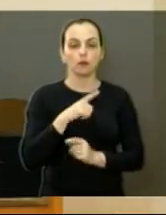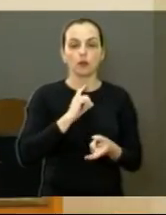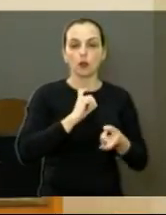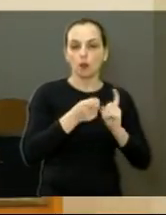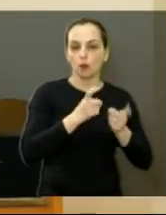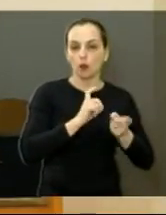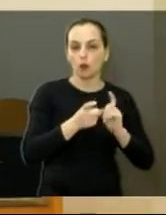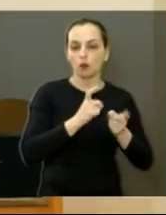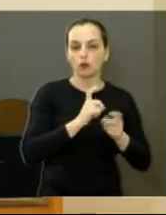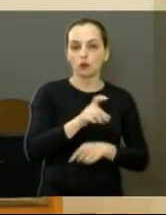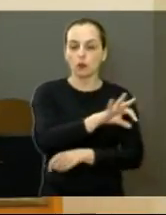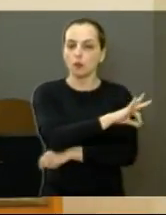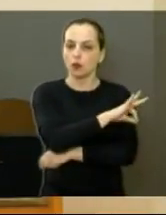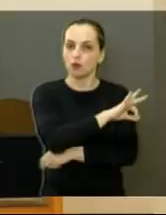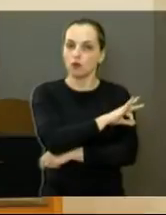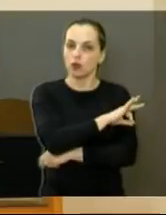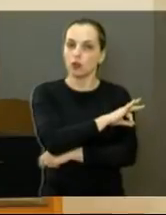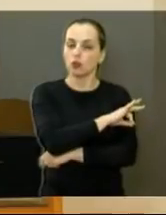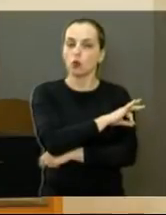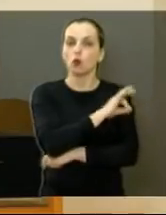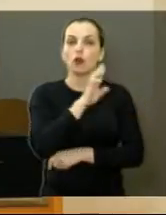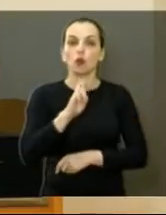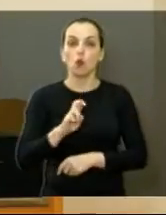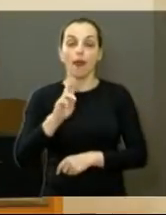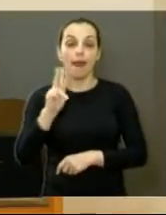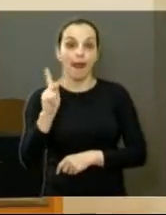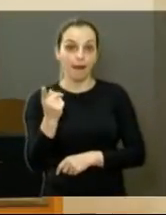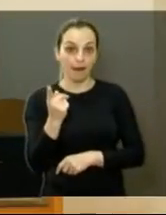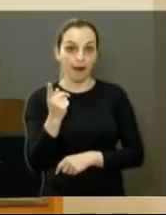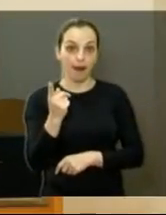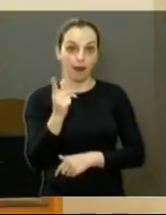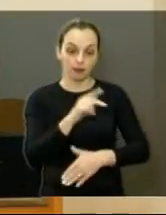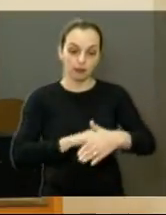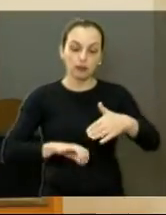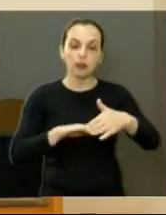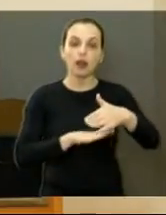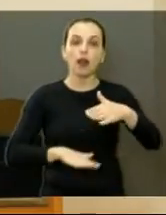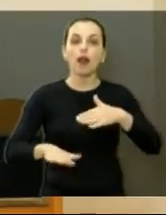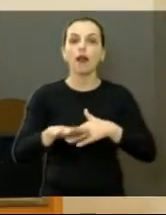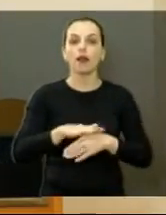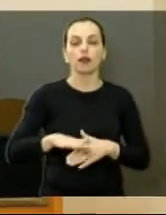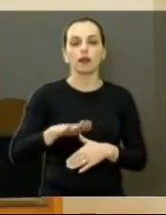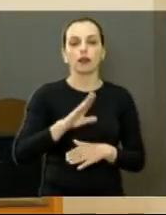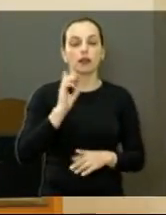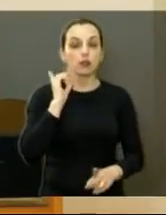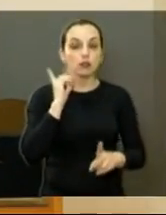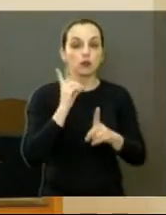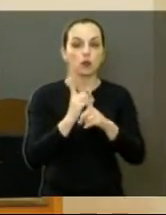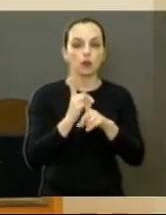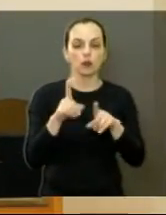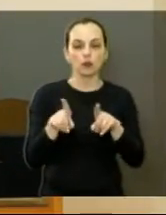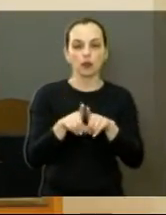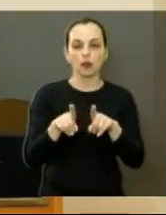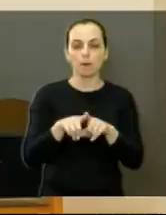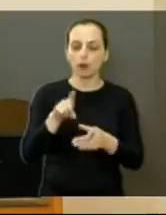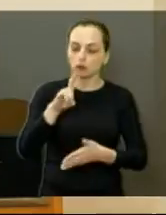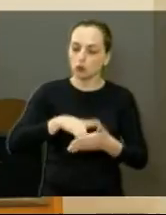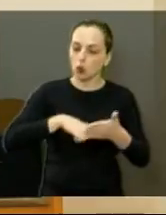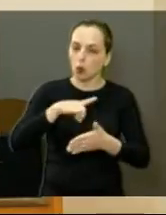da prefeitura, no próprio RH da prefeitura, mas foi uma forma que nós encontramos também de